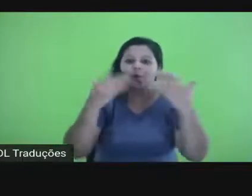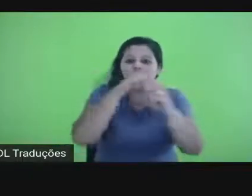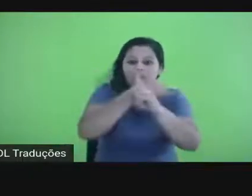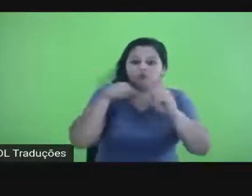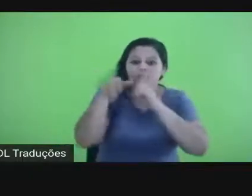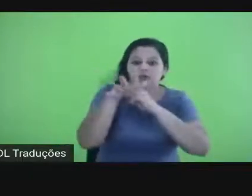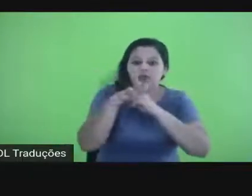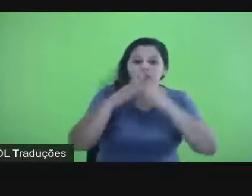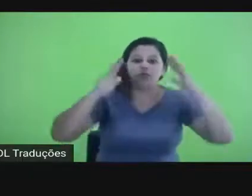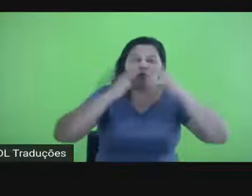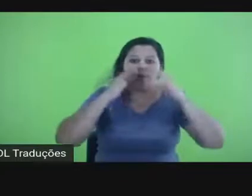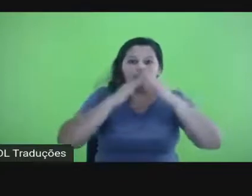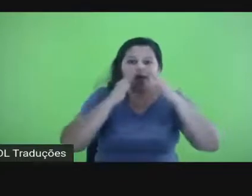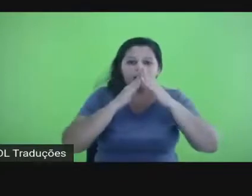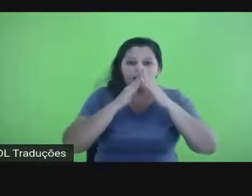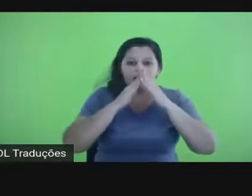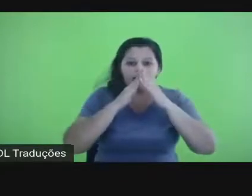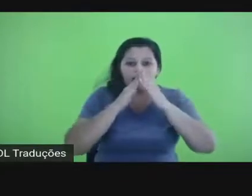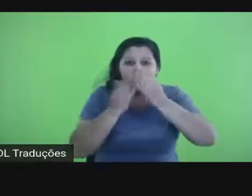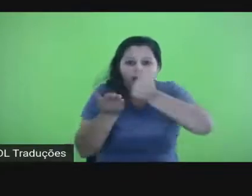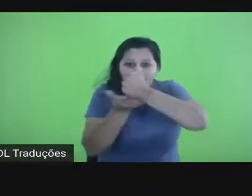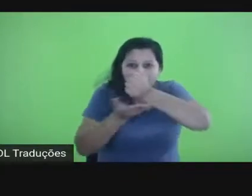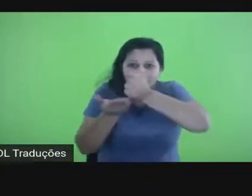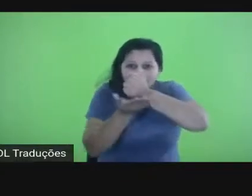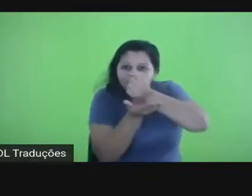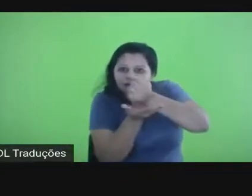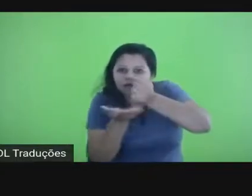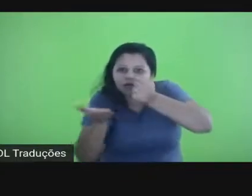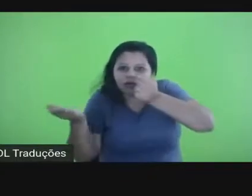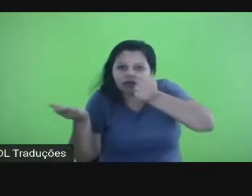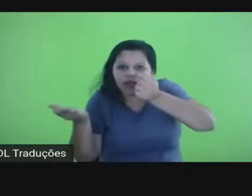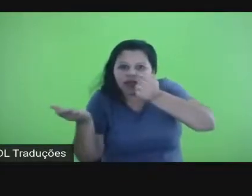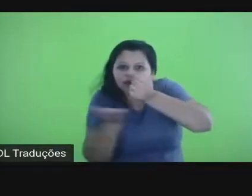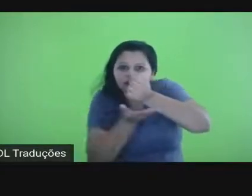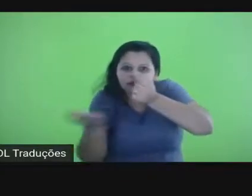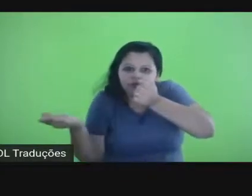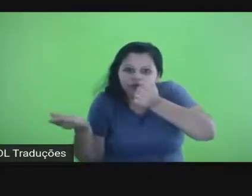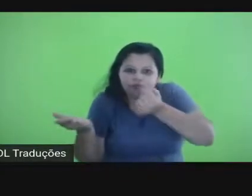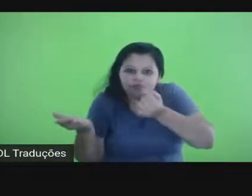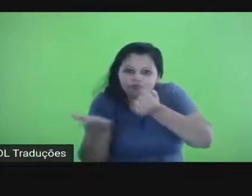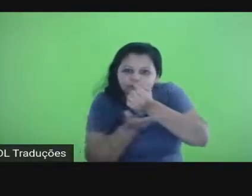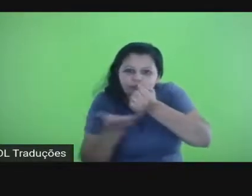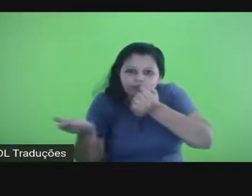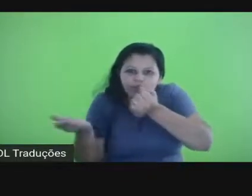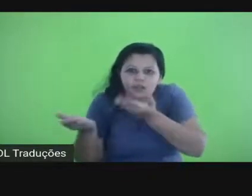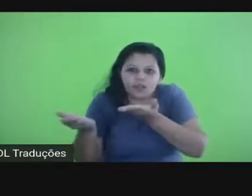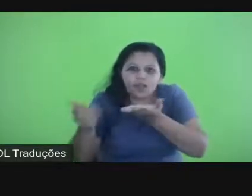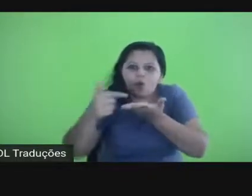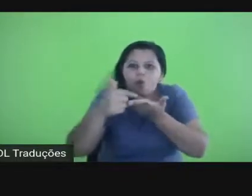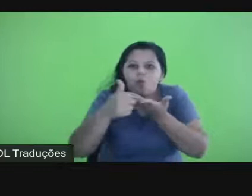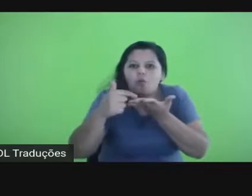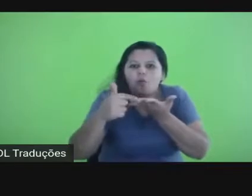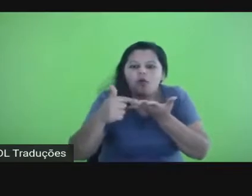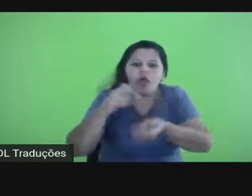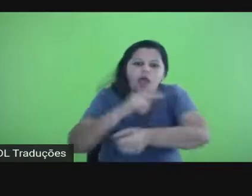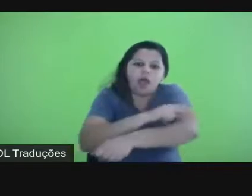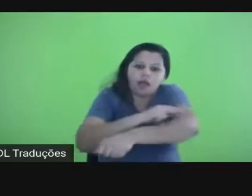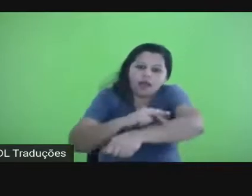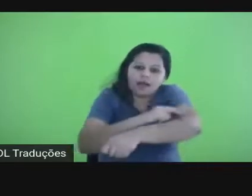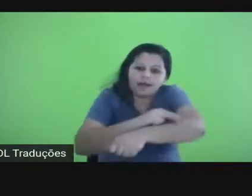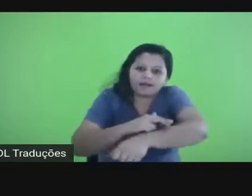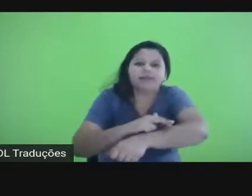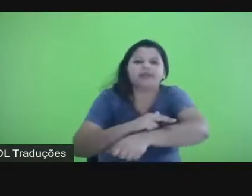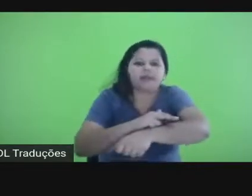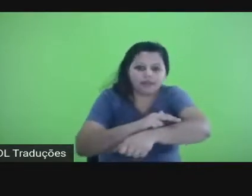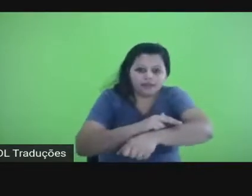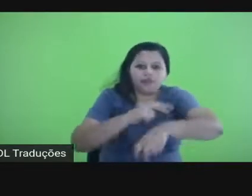casa, os pilares, vigas e fundações seriam o quê? Seriam as opressões de raça, de classe e de gênero.